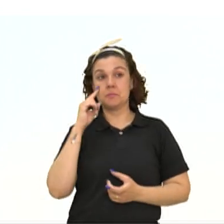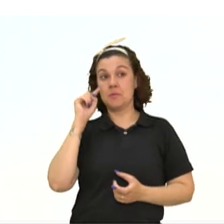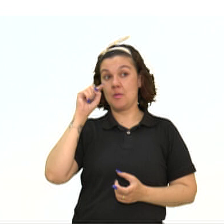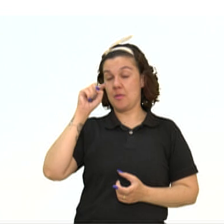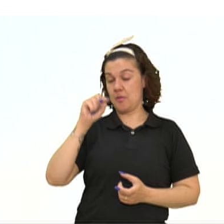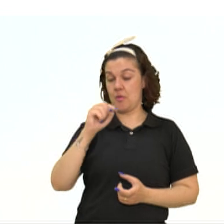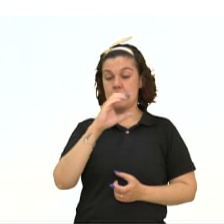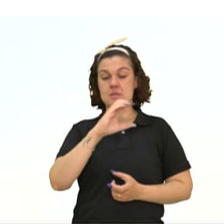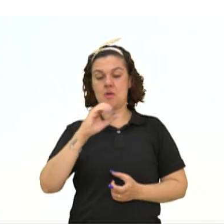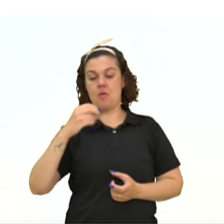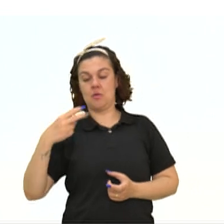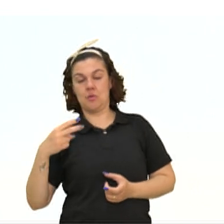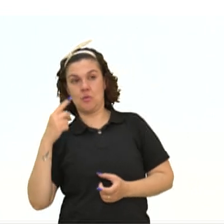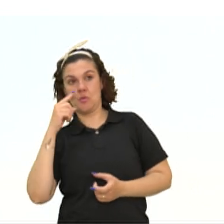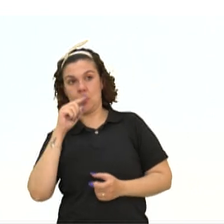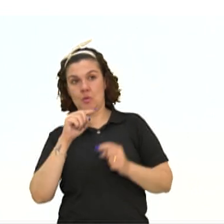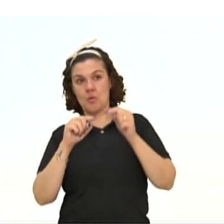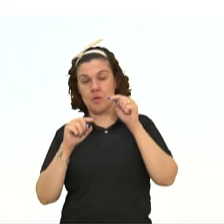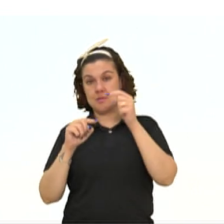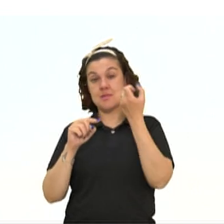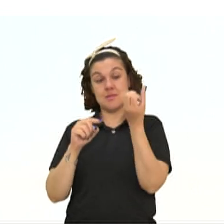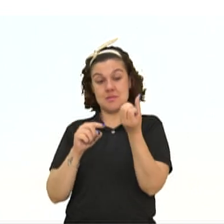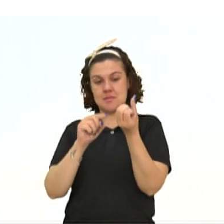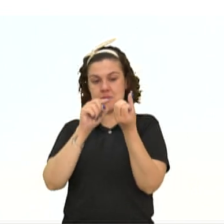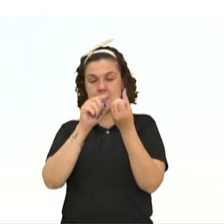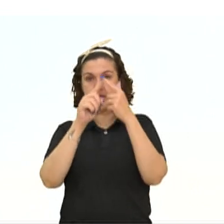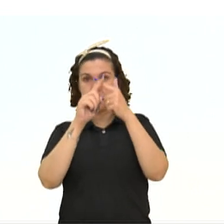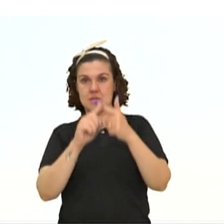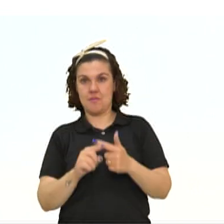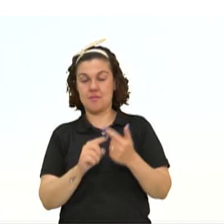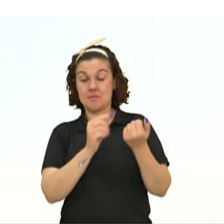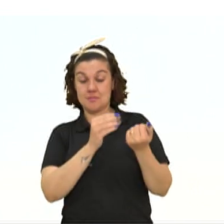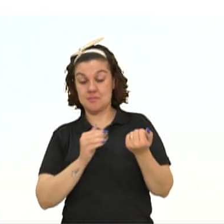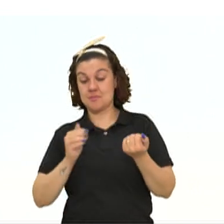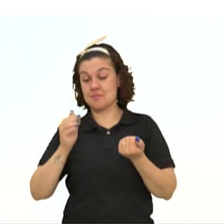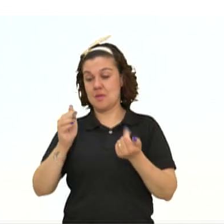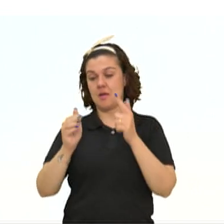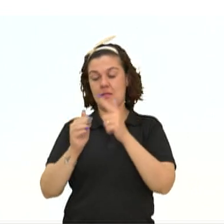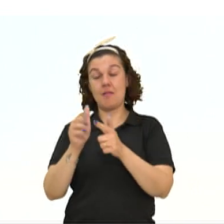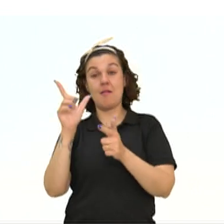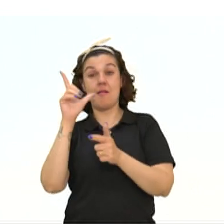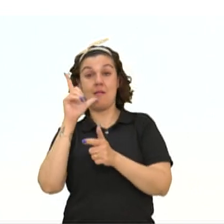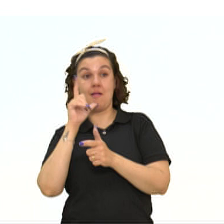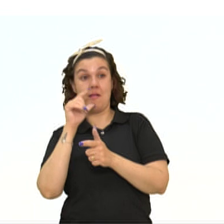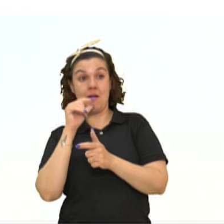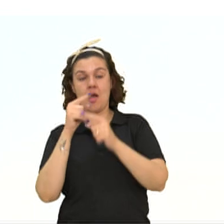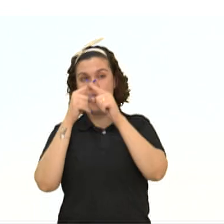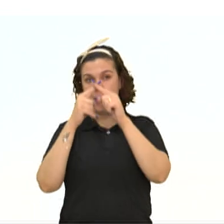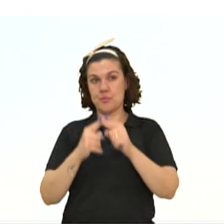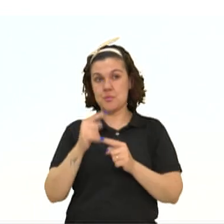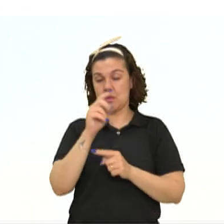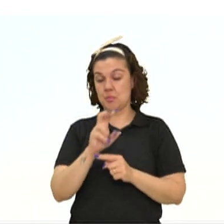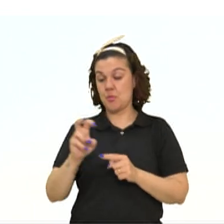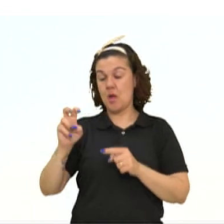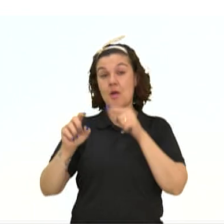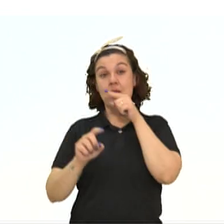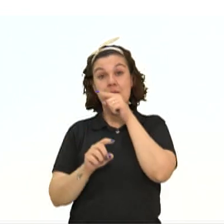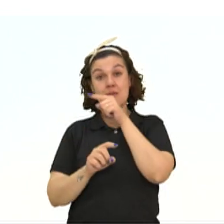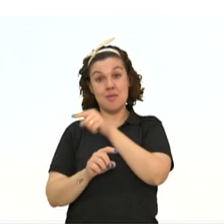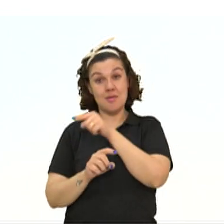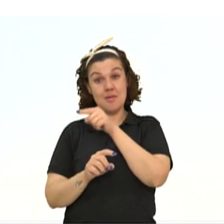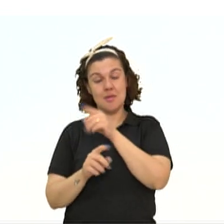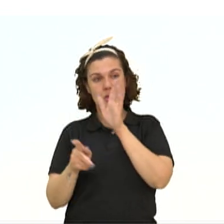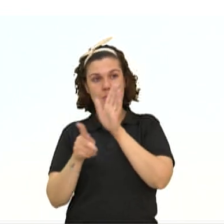do CO2 e o coeficiente é 6, então multiplicado por 6, da água multiplicado por 5, e aqui